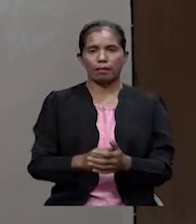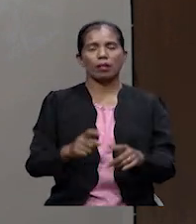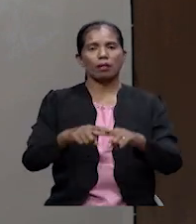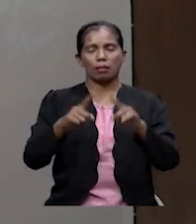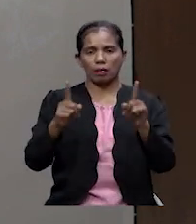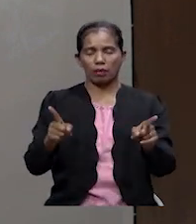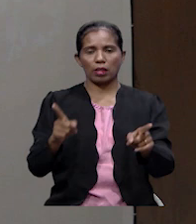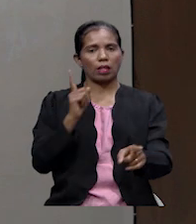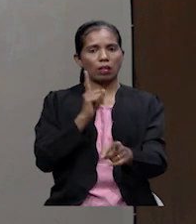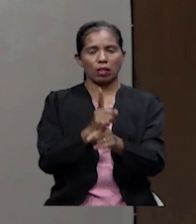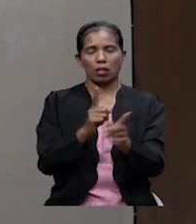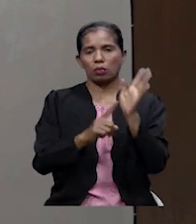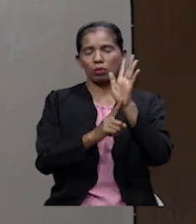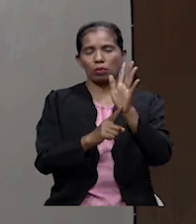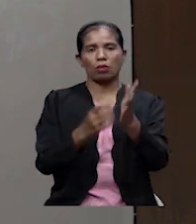facto osané